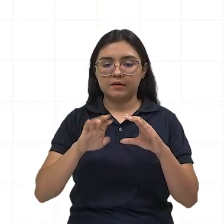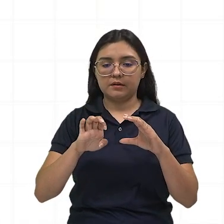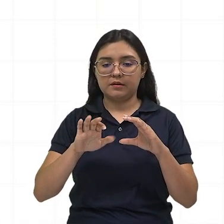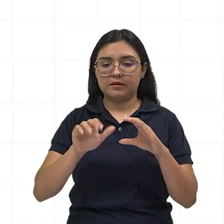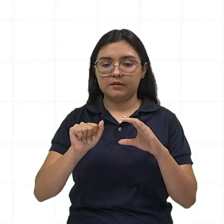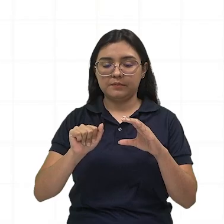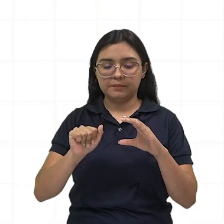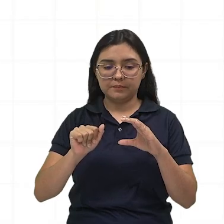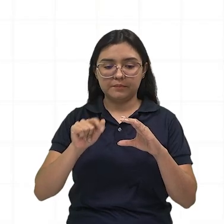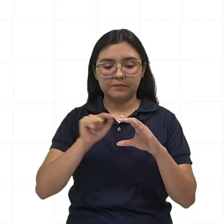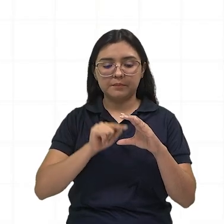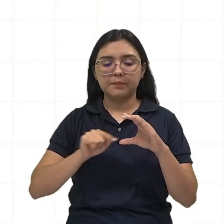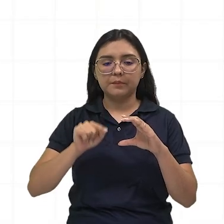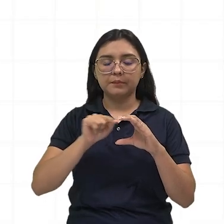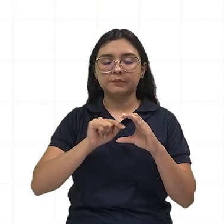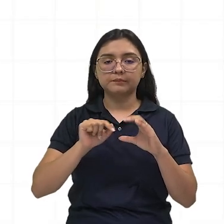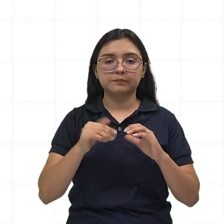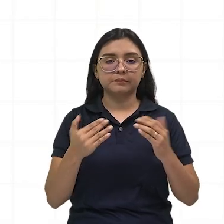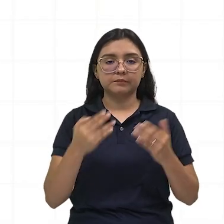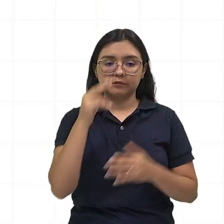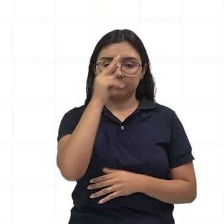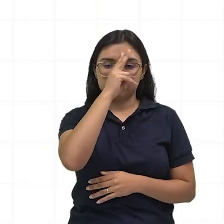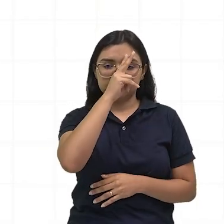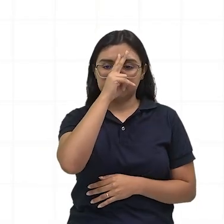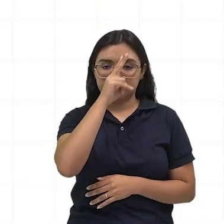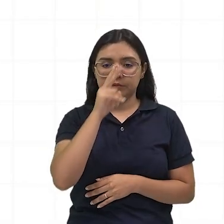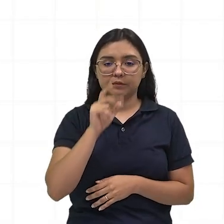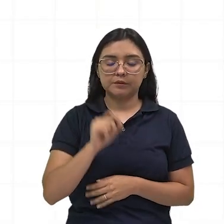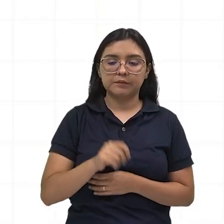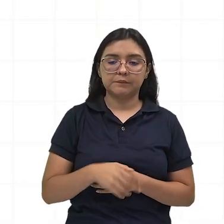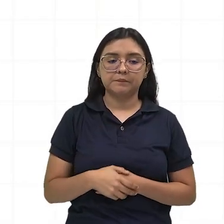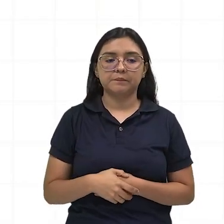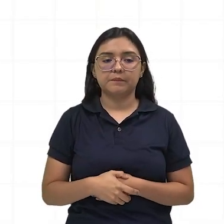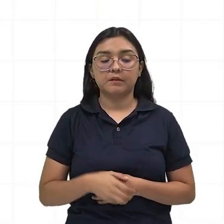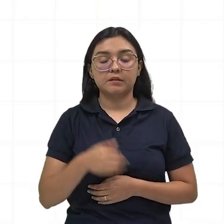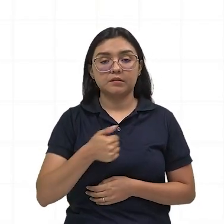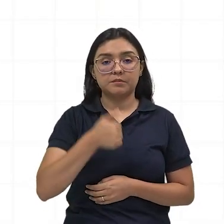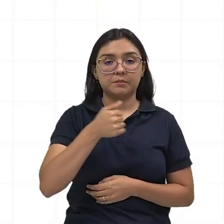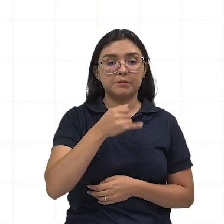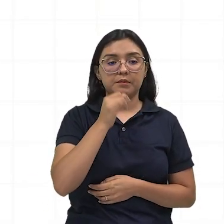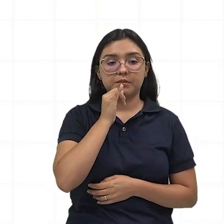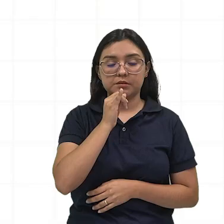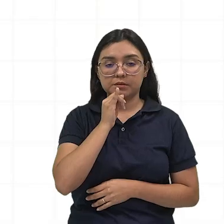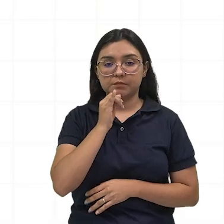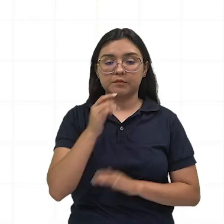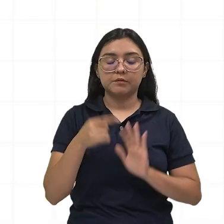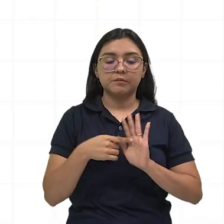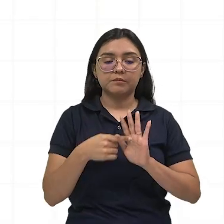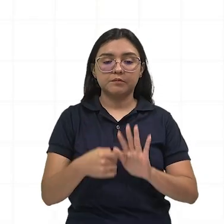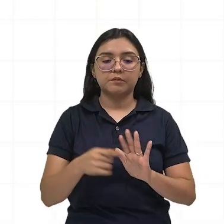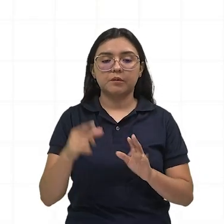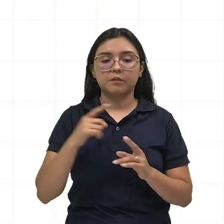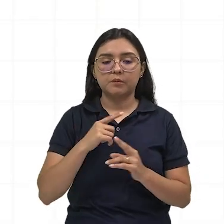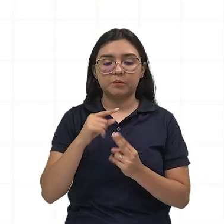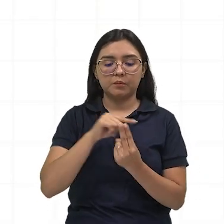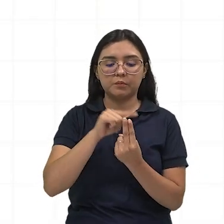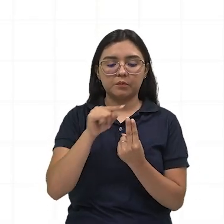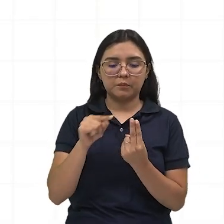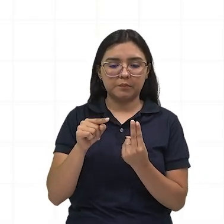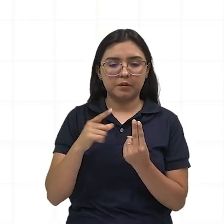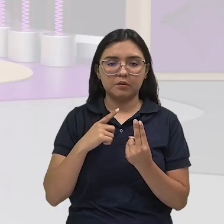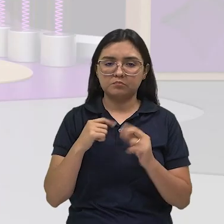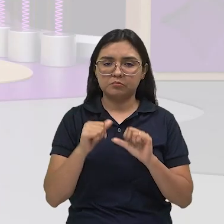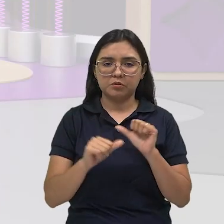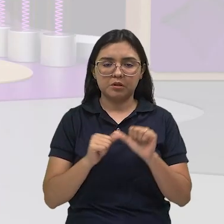Beleza? Então, lembrando, nesse primeiro desenvolvimento, eu optei em não mexer com o